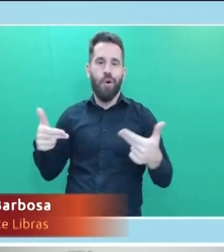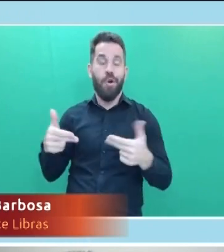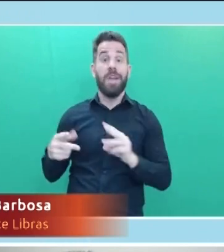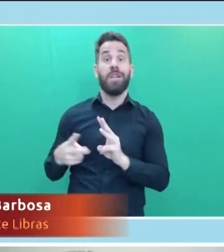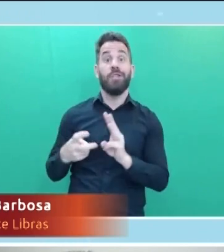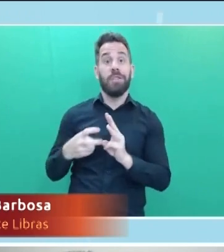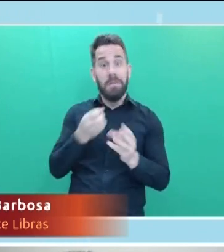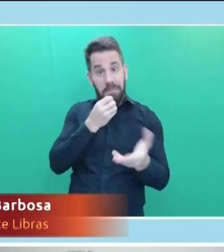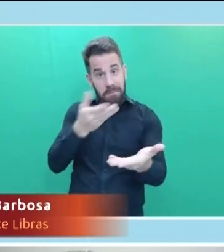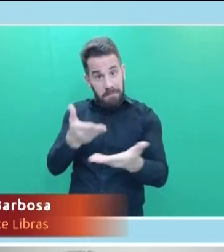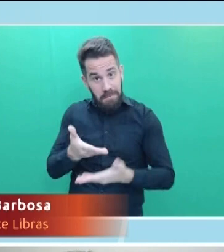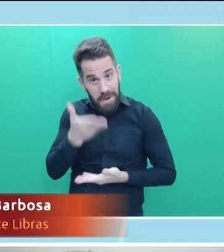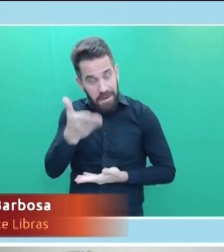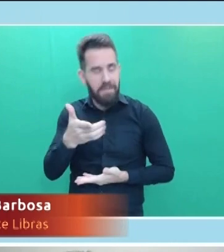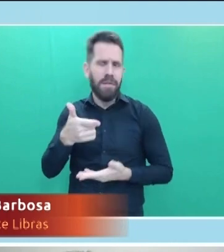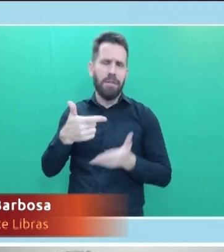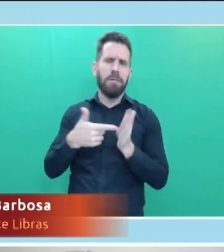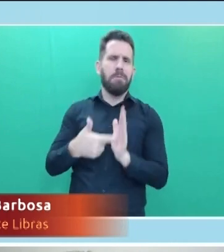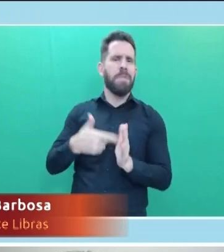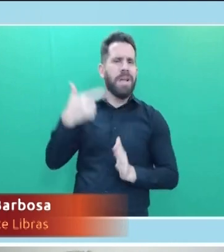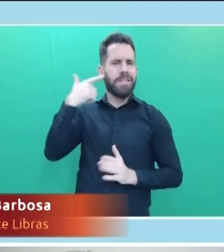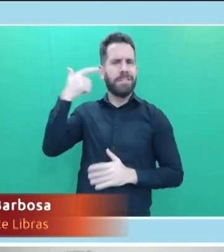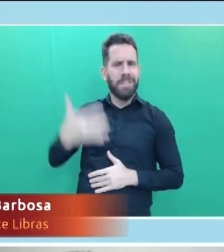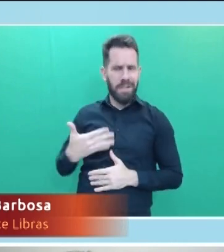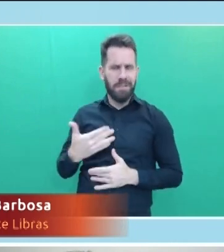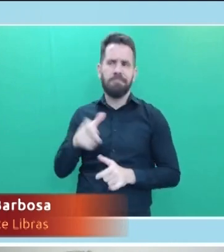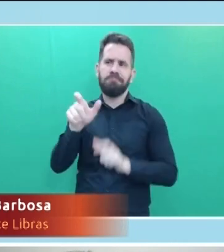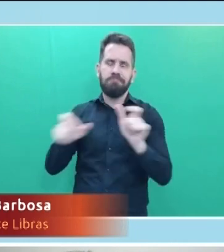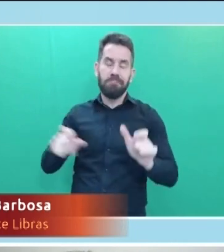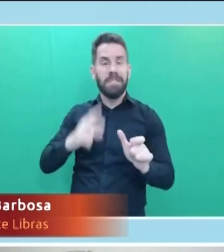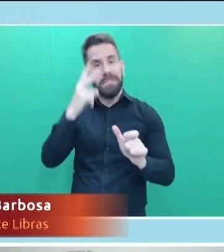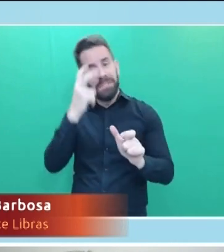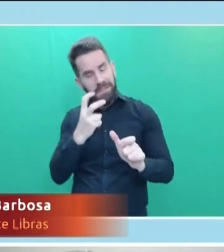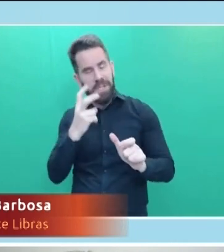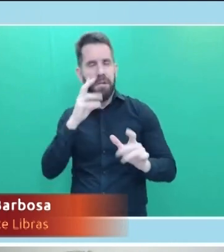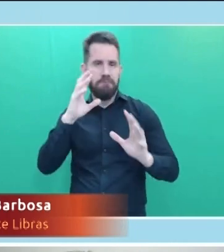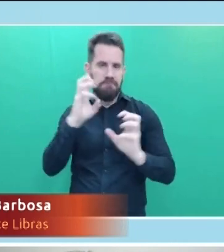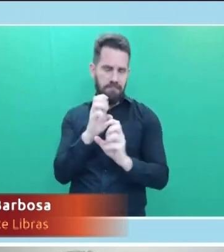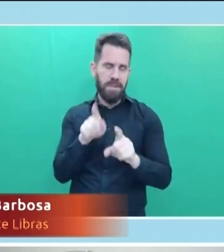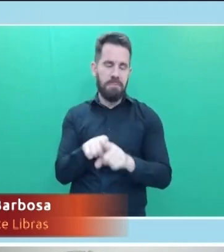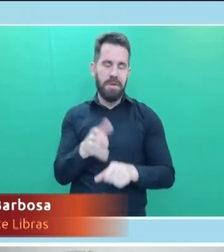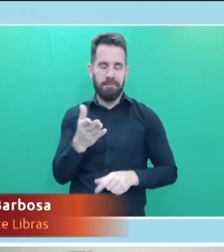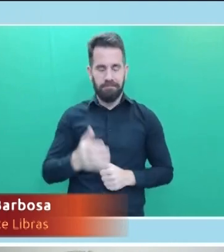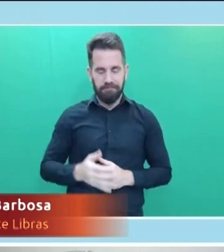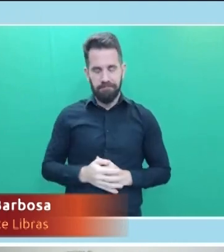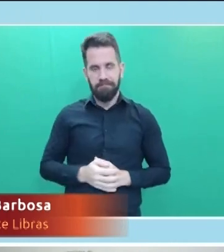Conexões e já peço que você se apresente para o nosso público cego e de baixa visão.